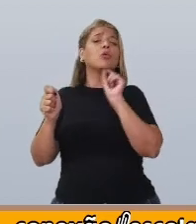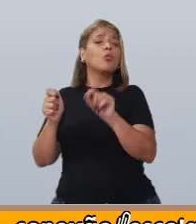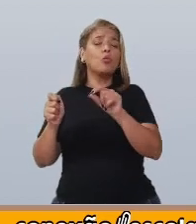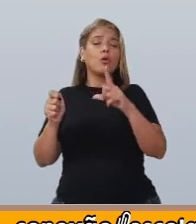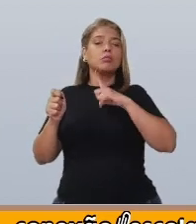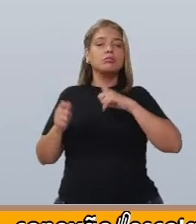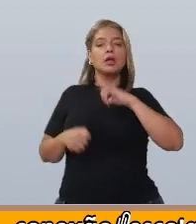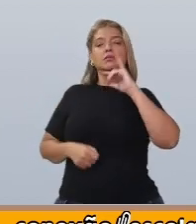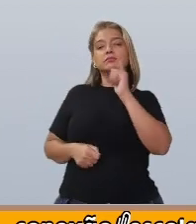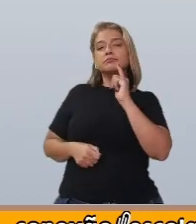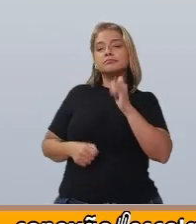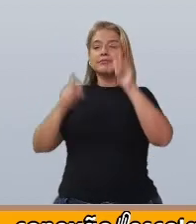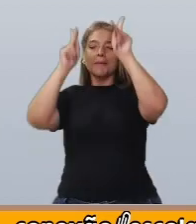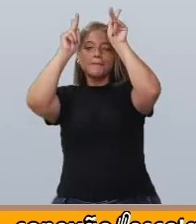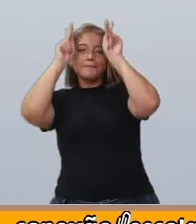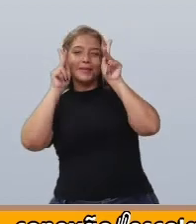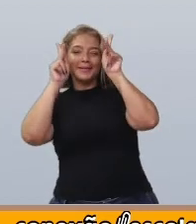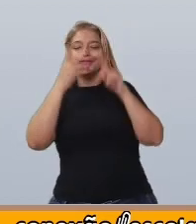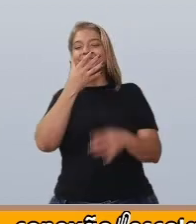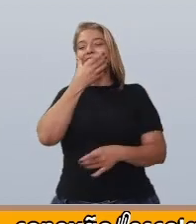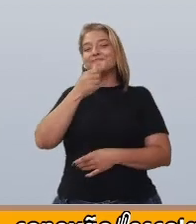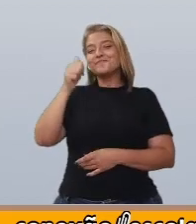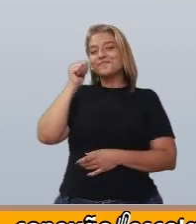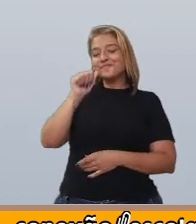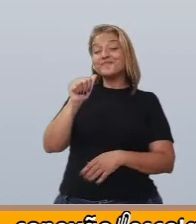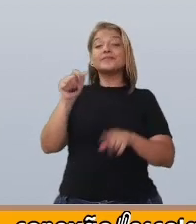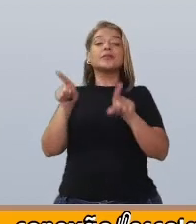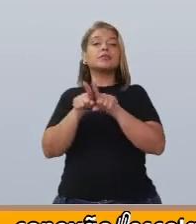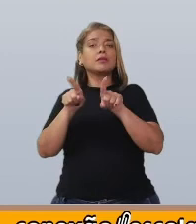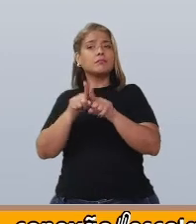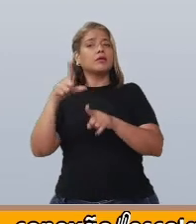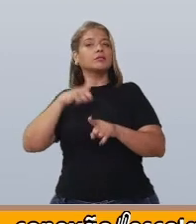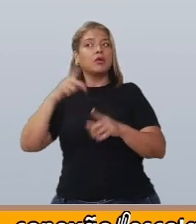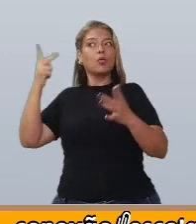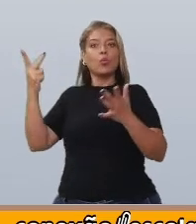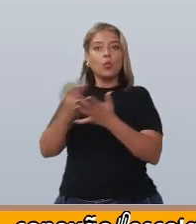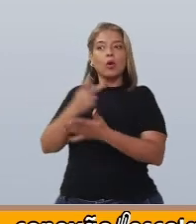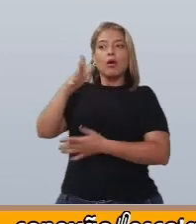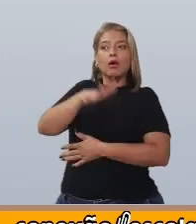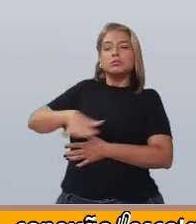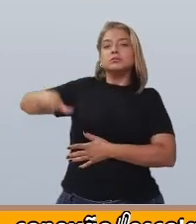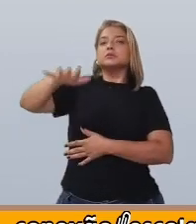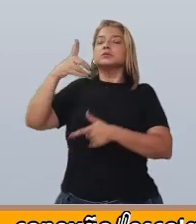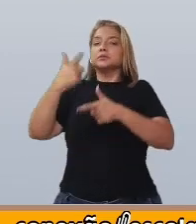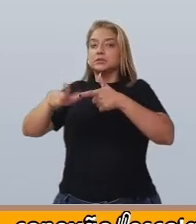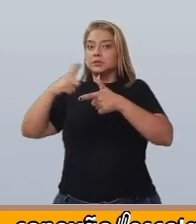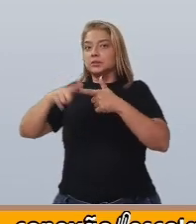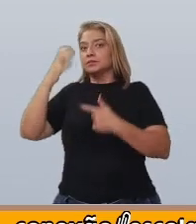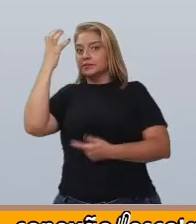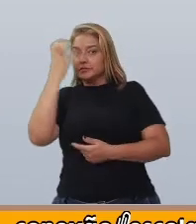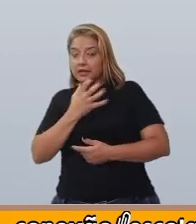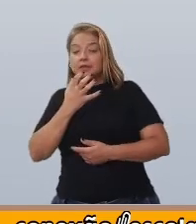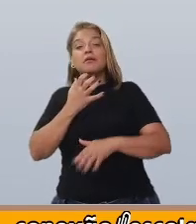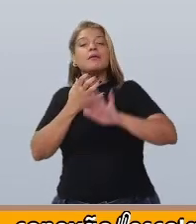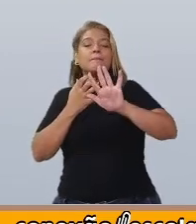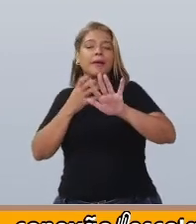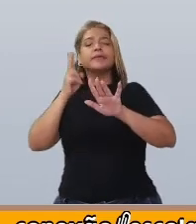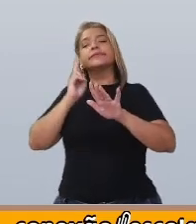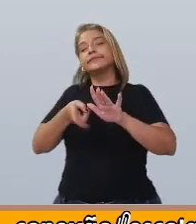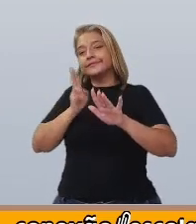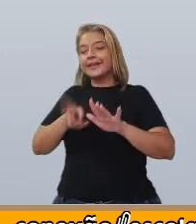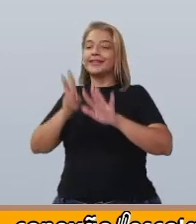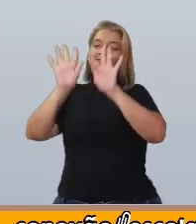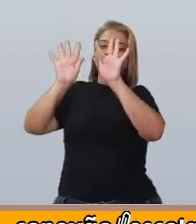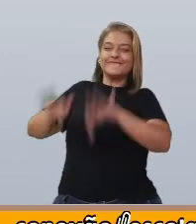envolvem príncipes e princesas e se desenvolvem em torno de um acontecimento trágico, mas que tem um